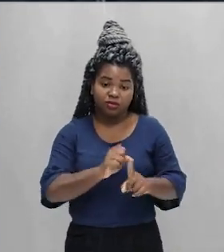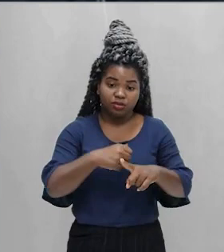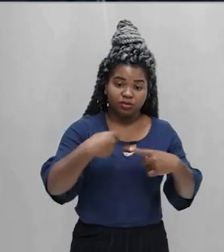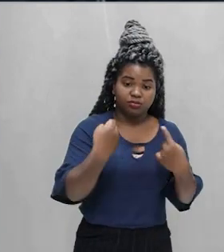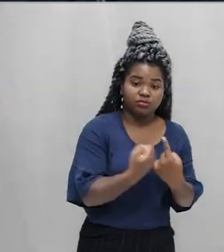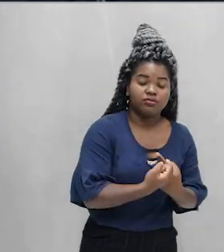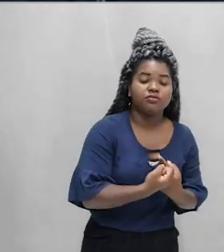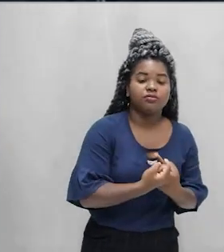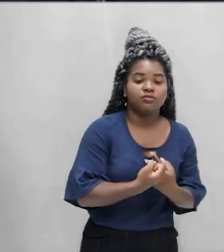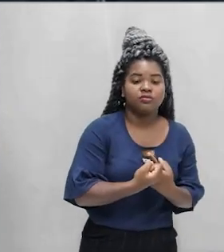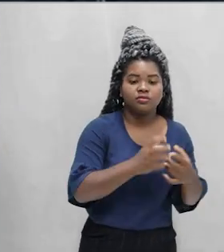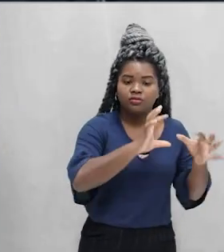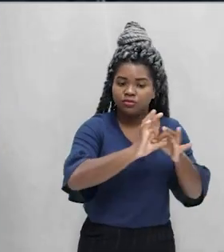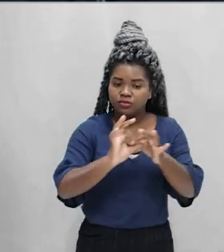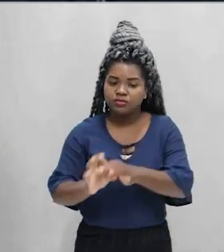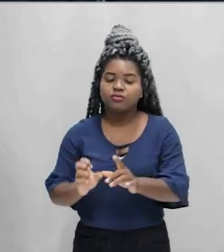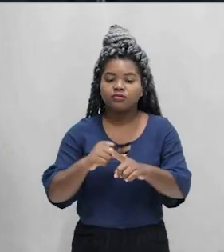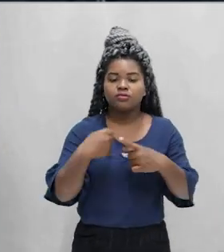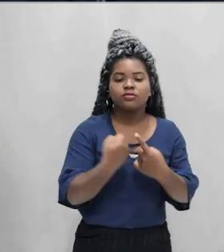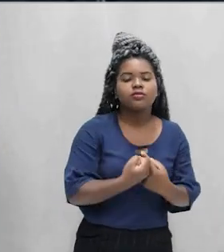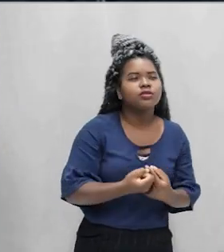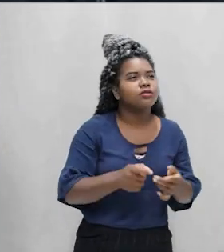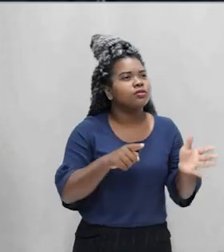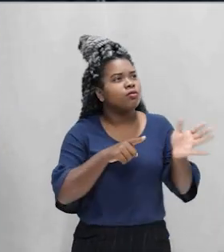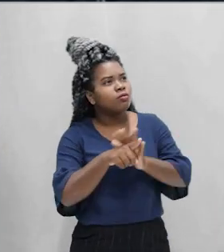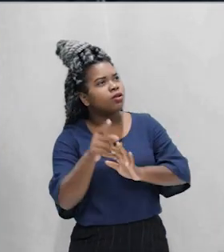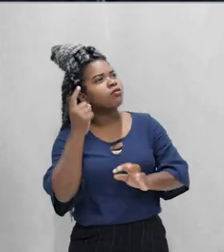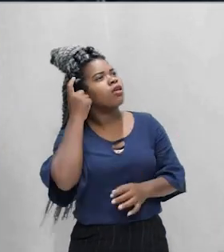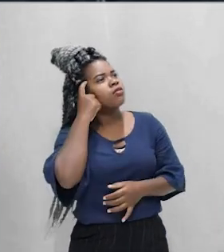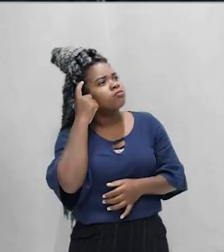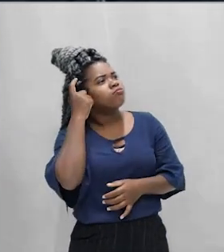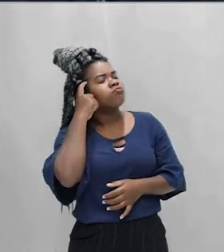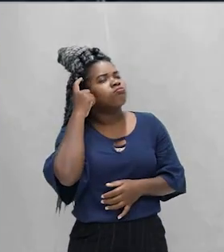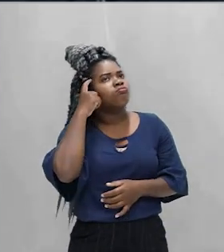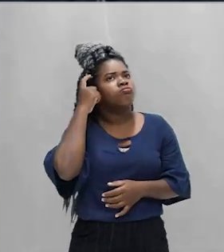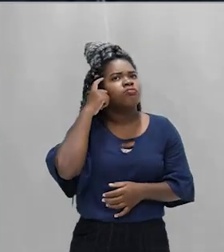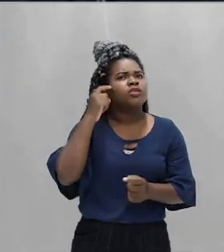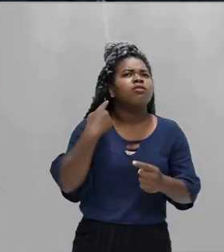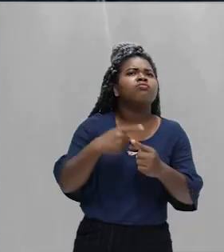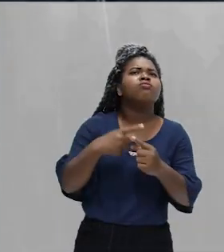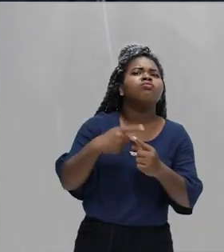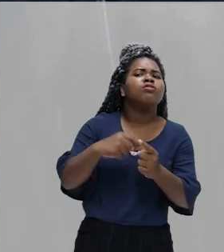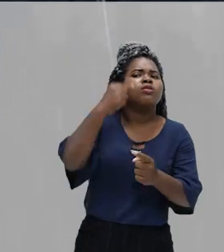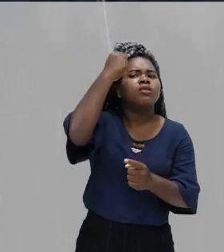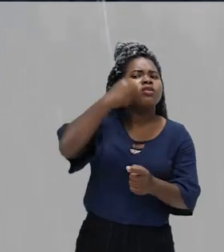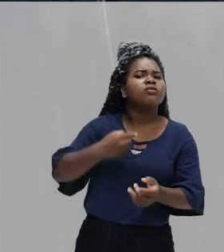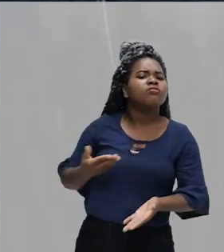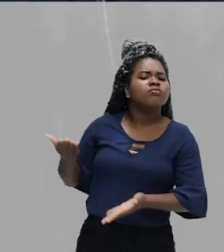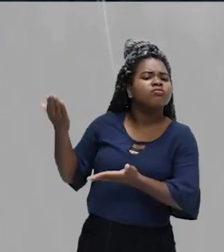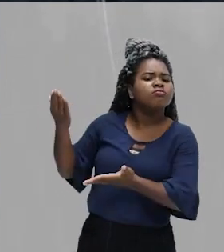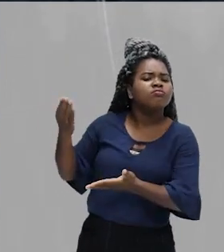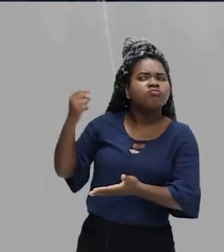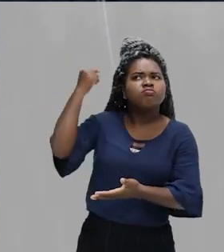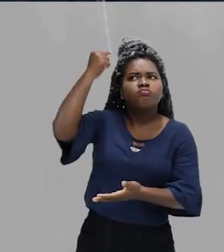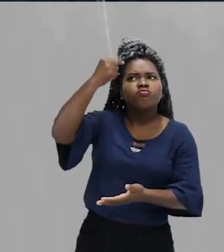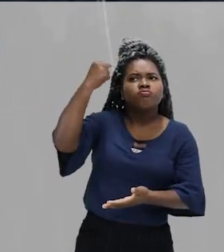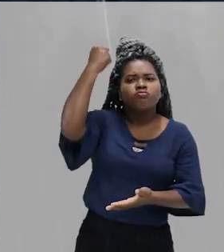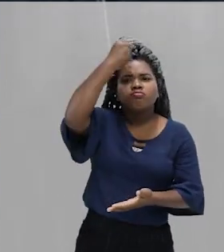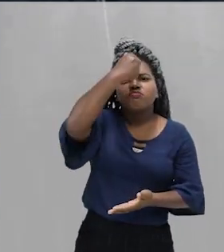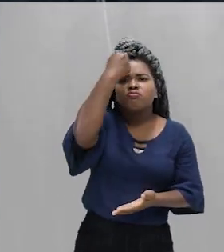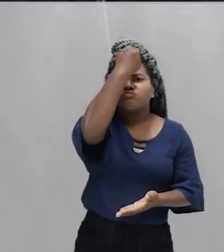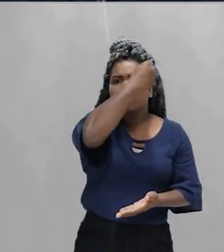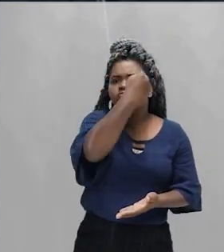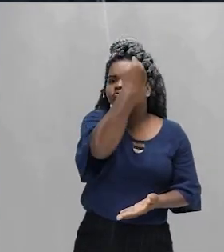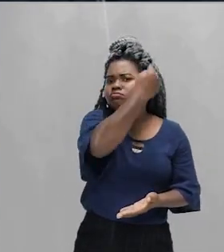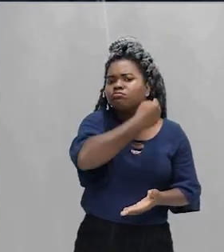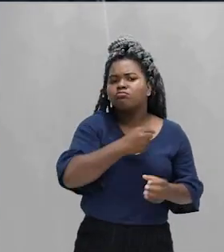ser questionados. E por que essa obra aqui? Essa engrenagem aqui na cabeça, no lugar do